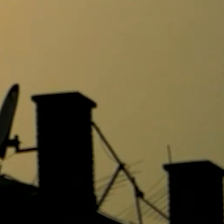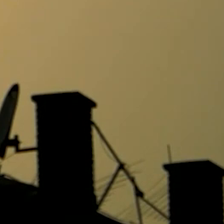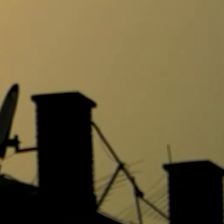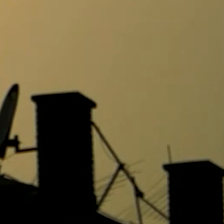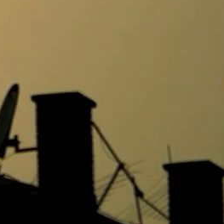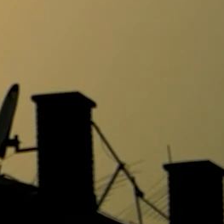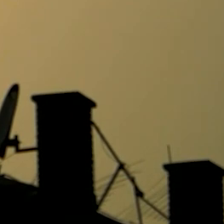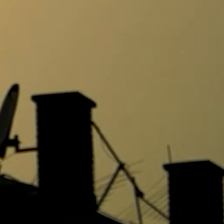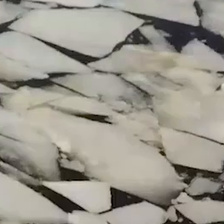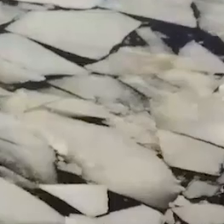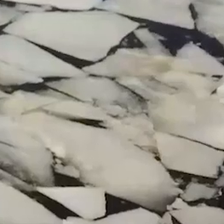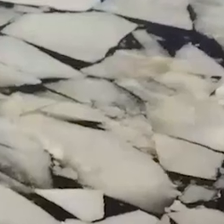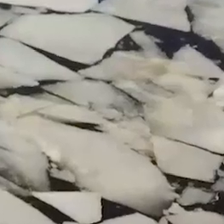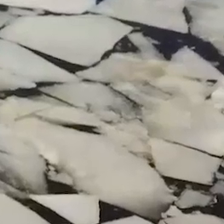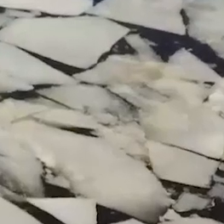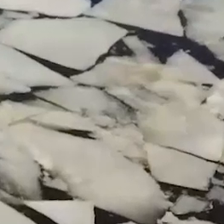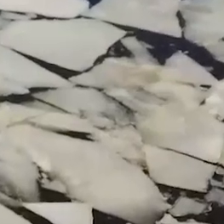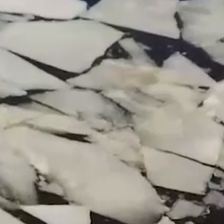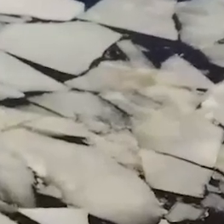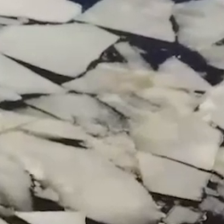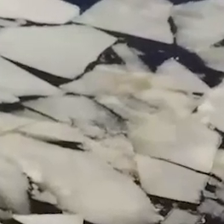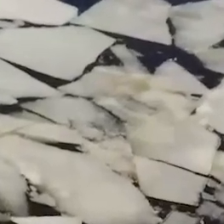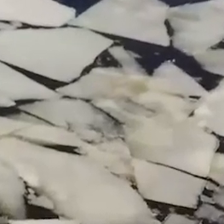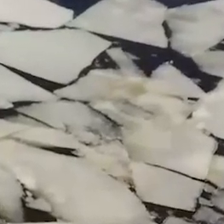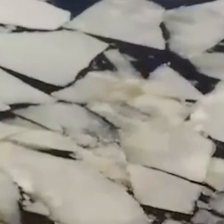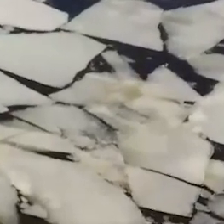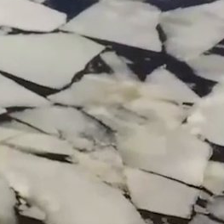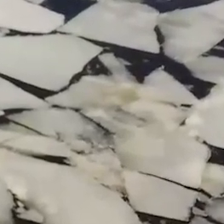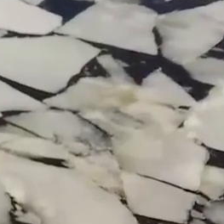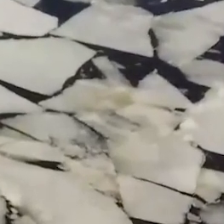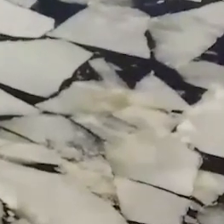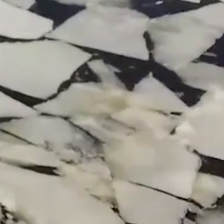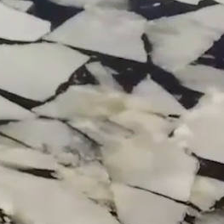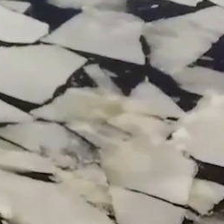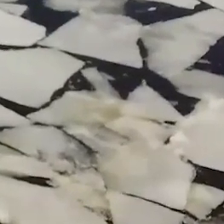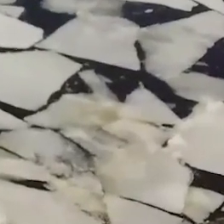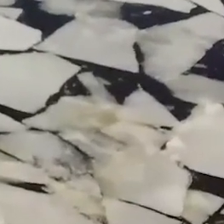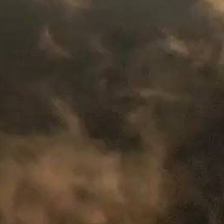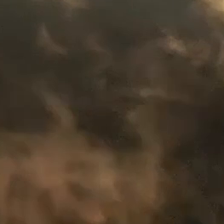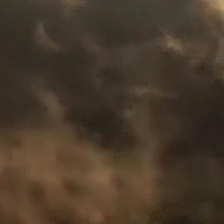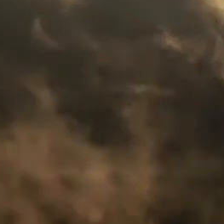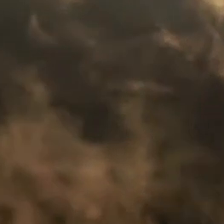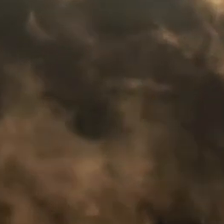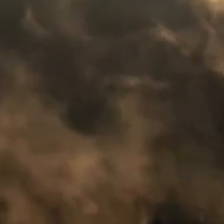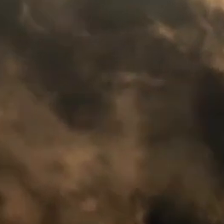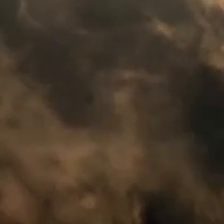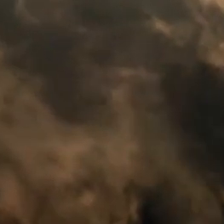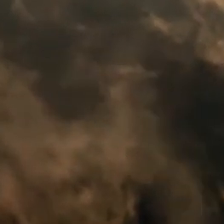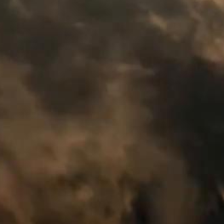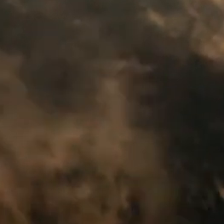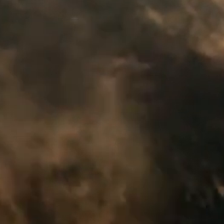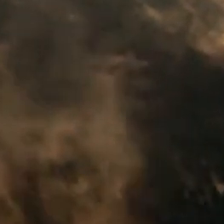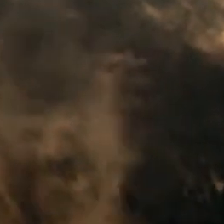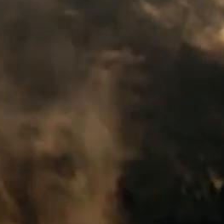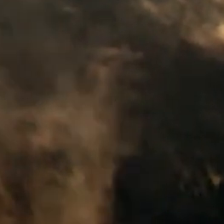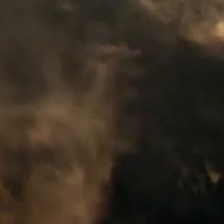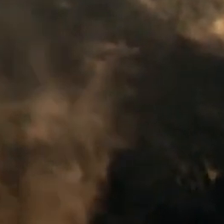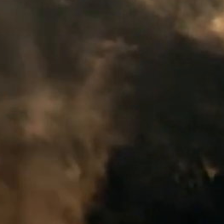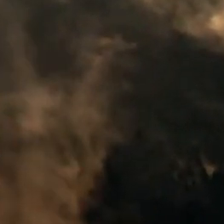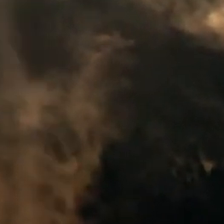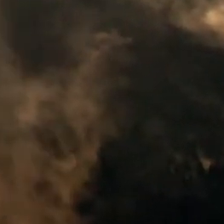práticas humanas, tem ocasionado um problema climático que afeta todo o planeta. A intensificação do efeito